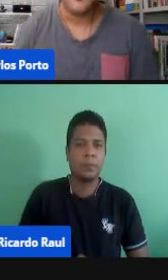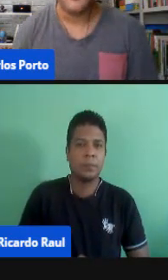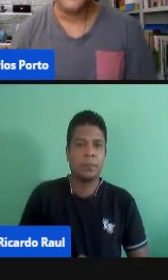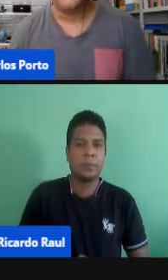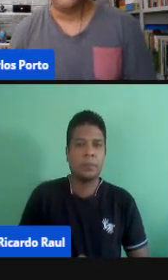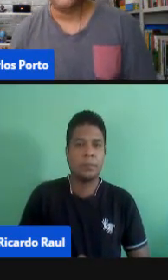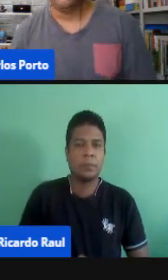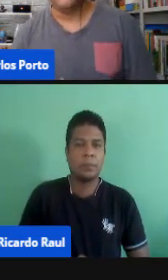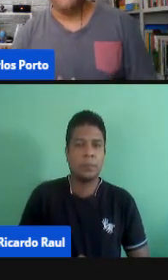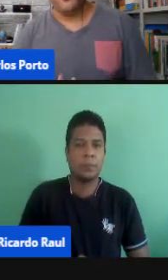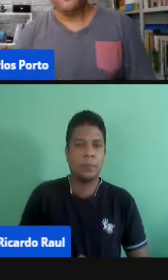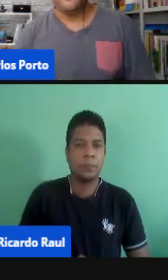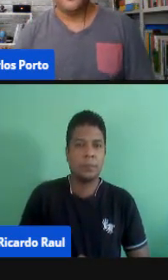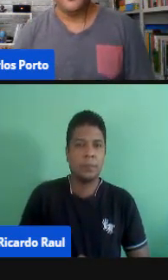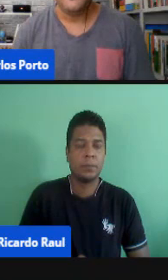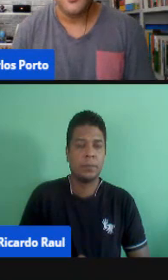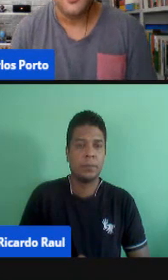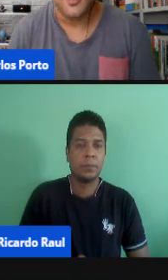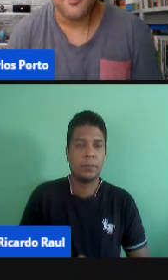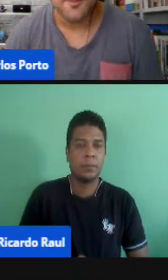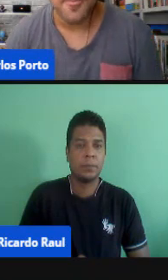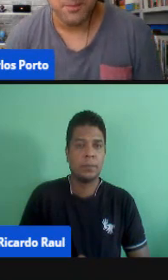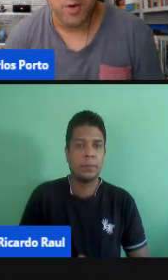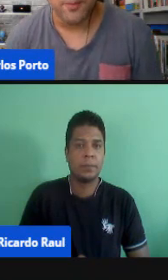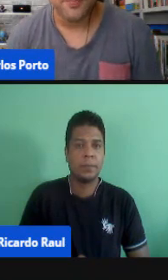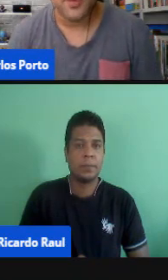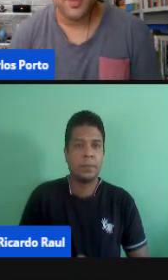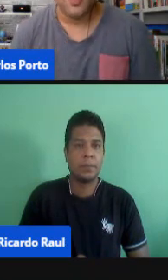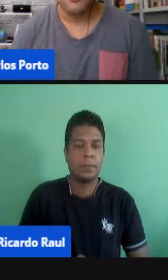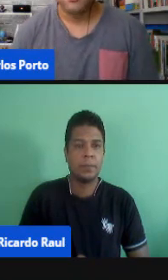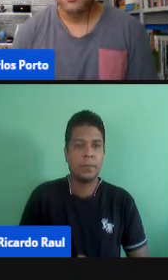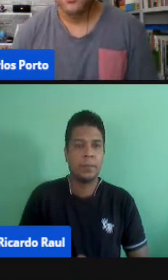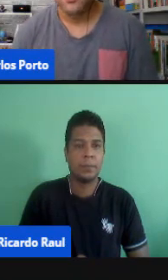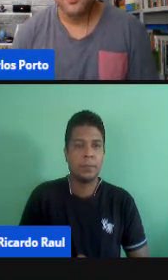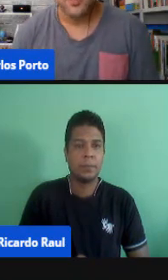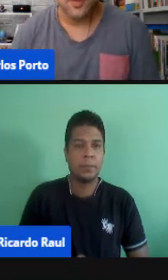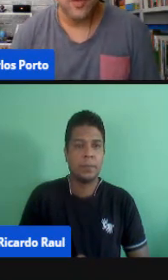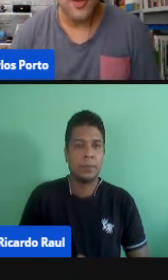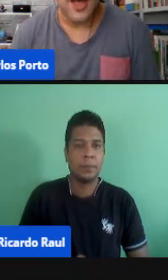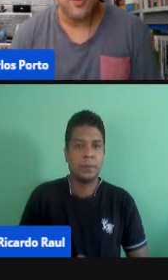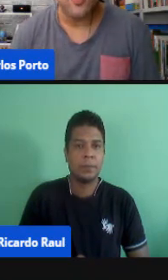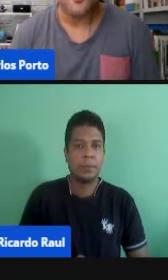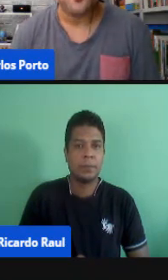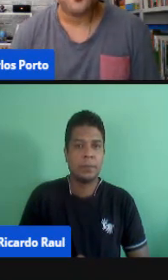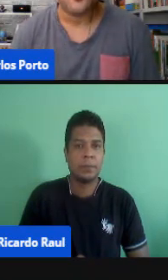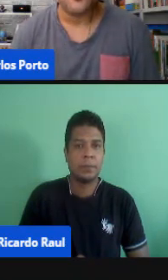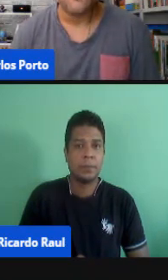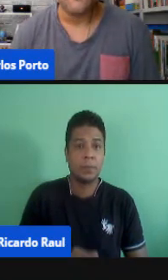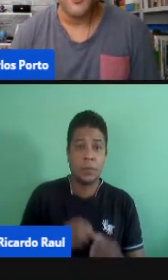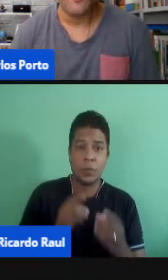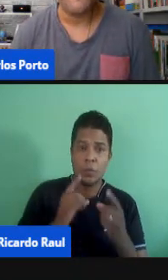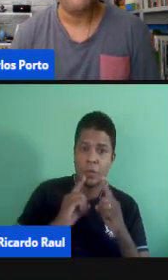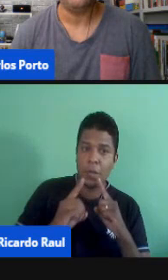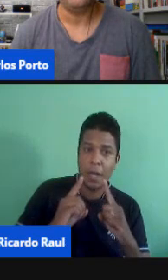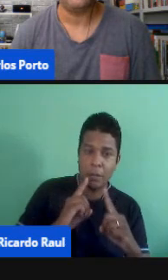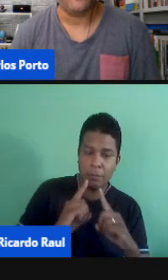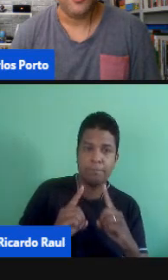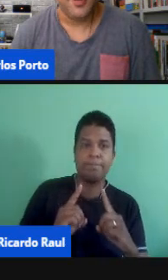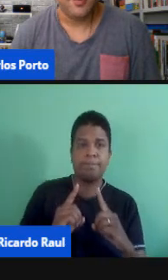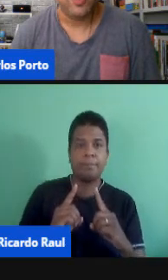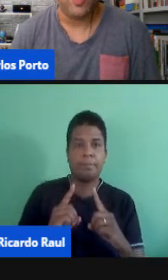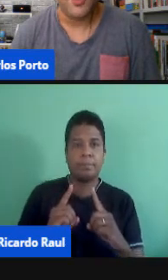slide, para que você possa entender. Bom, o diálogo é uma